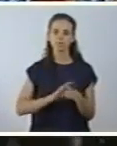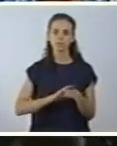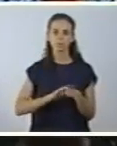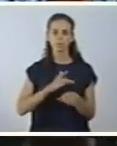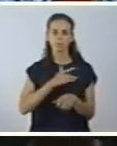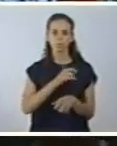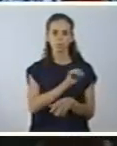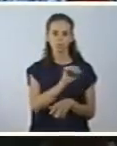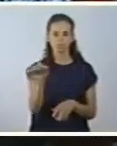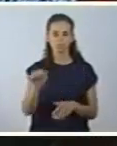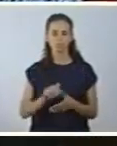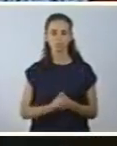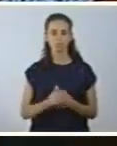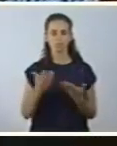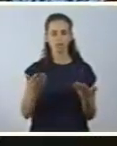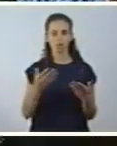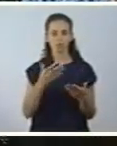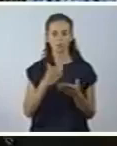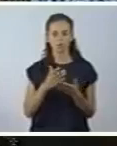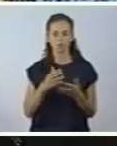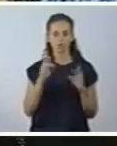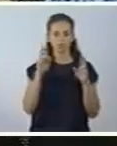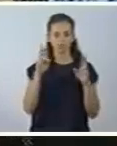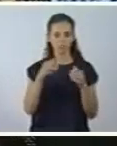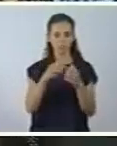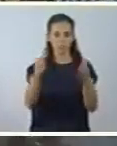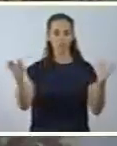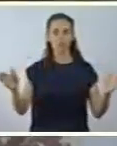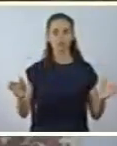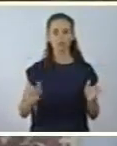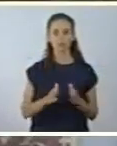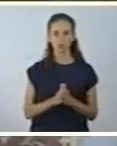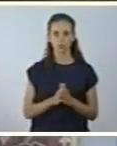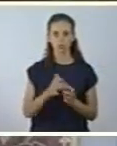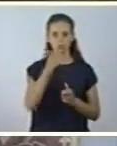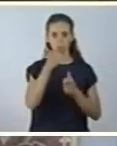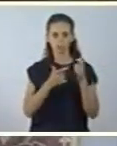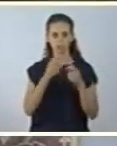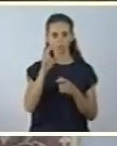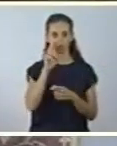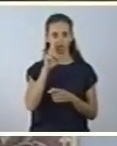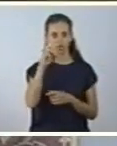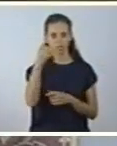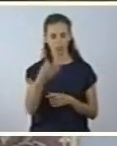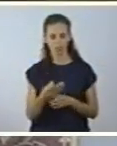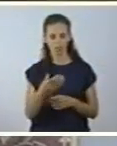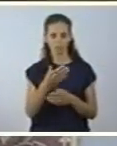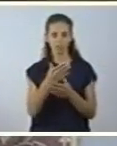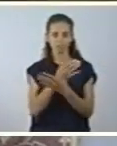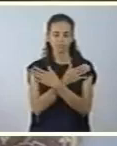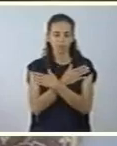amor. Resta-me desejar a todos os que nos acompanham pela RTP, deixar um